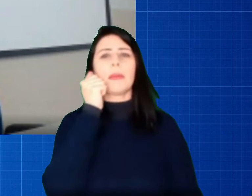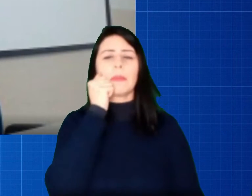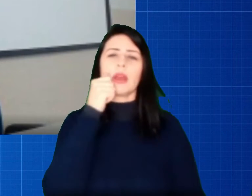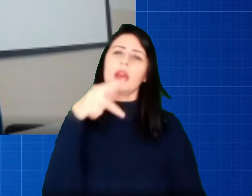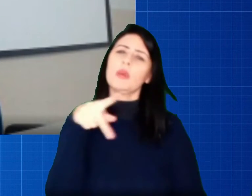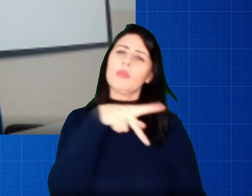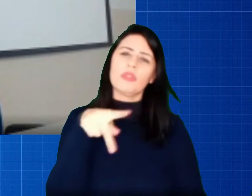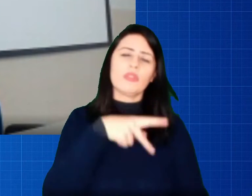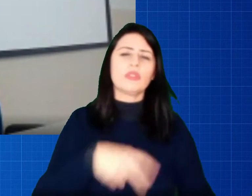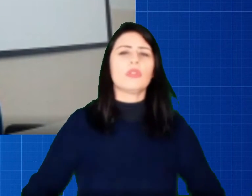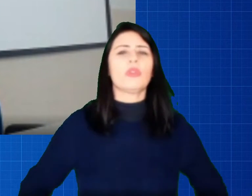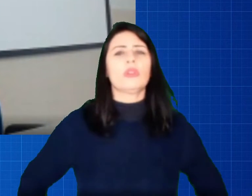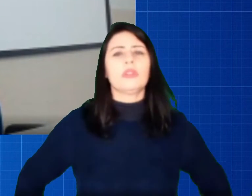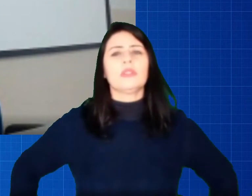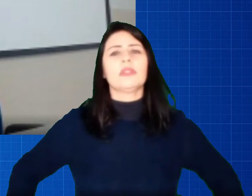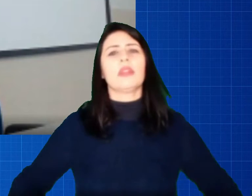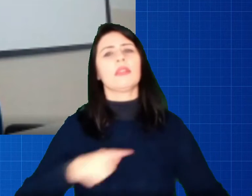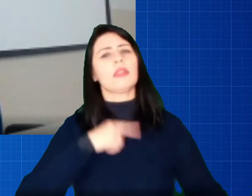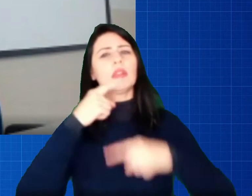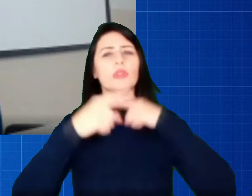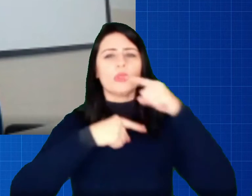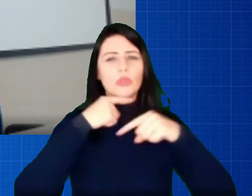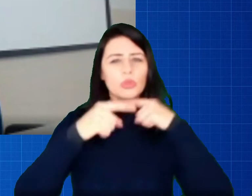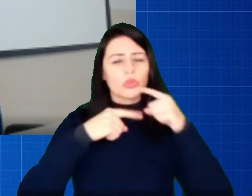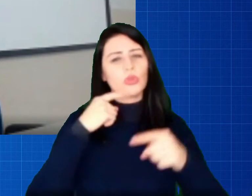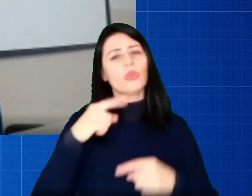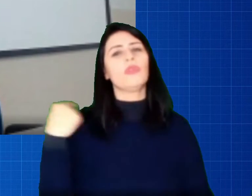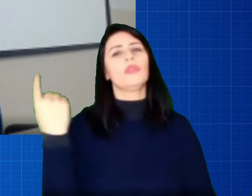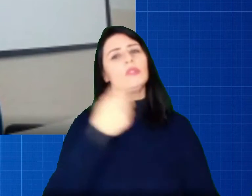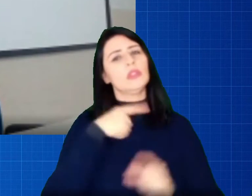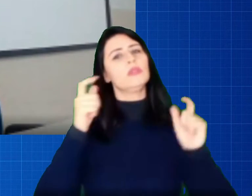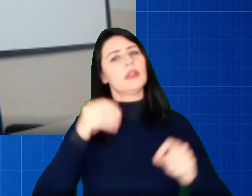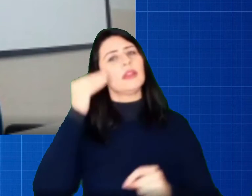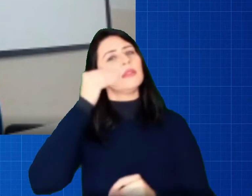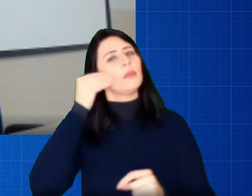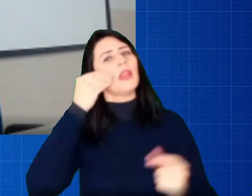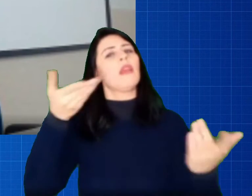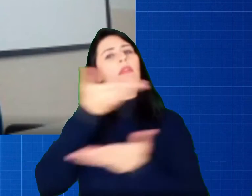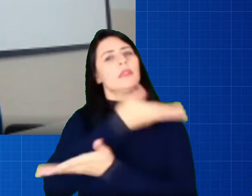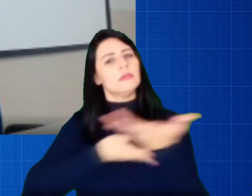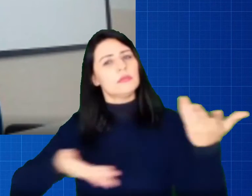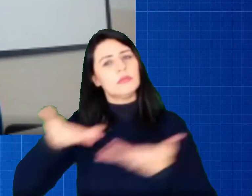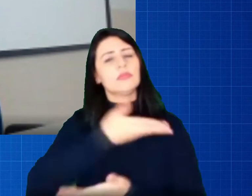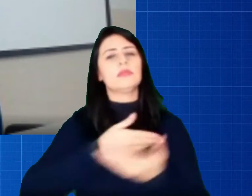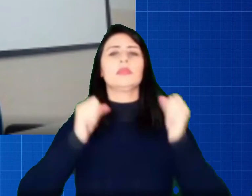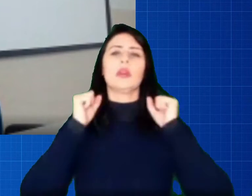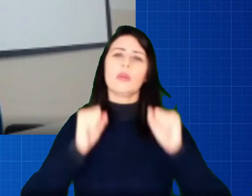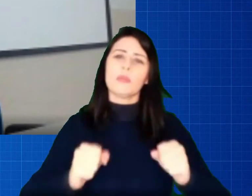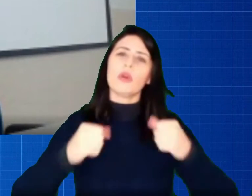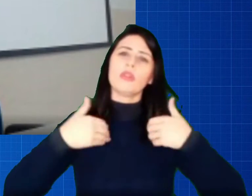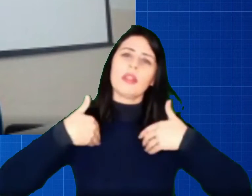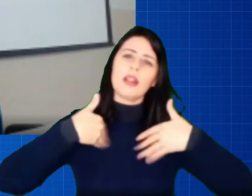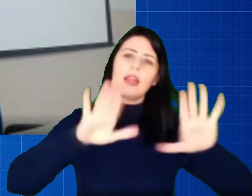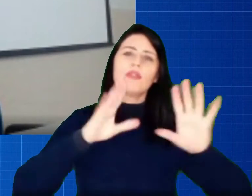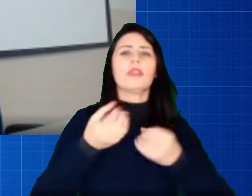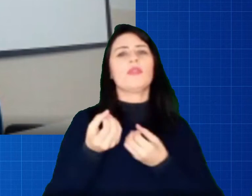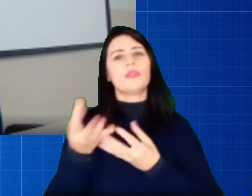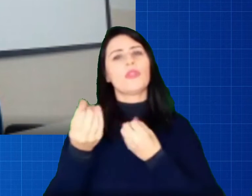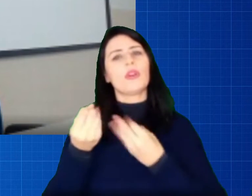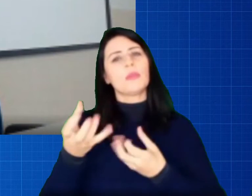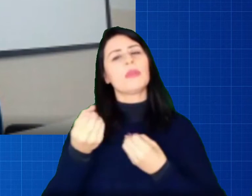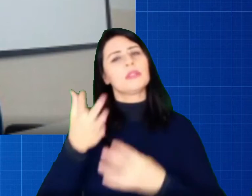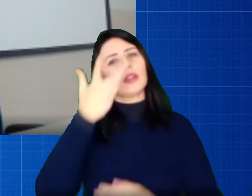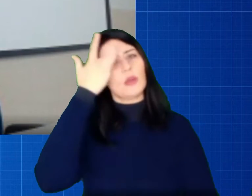E estamos lá disponível, né? Qualquer pessoa, os pais, os professores que tenham dúvida, estamos lá para a gente